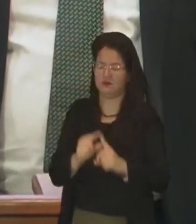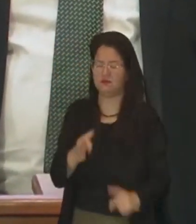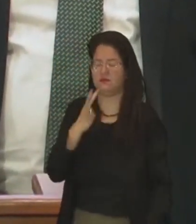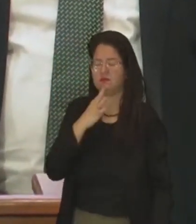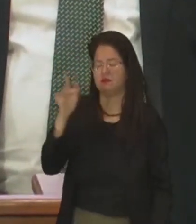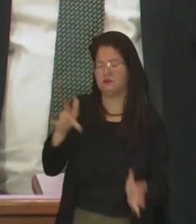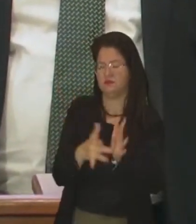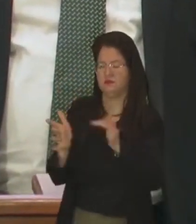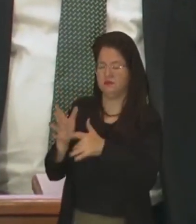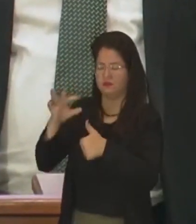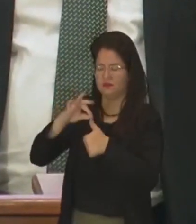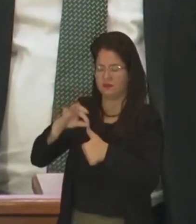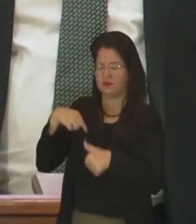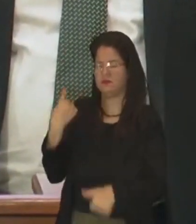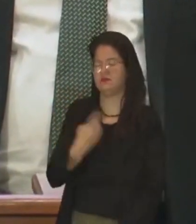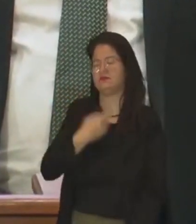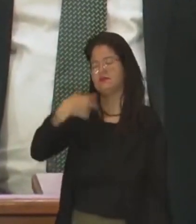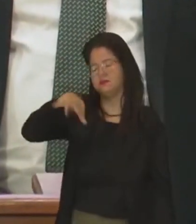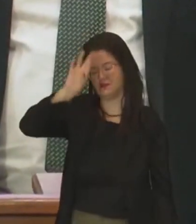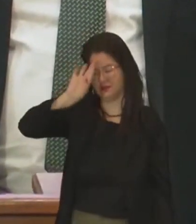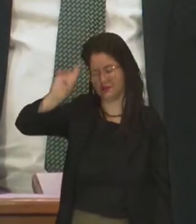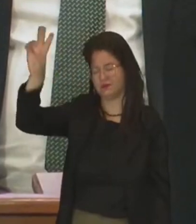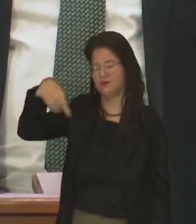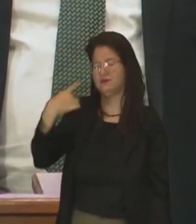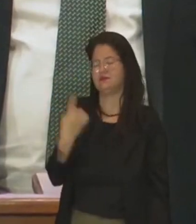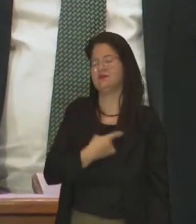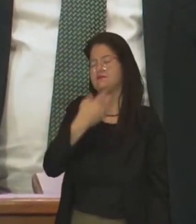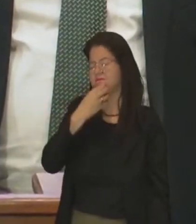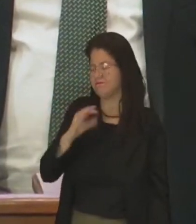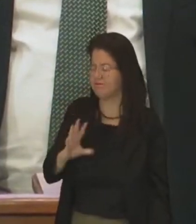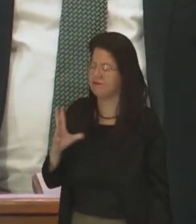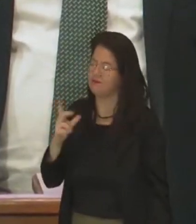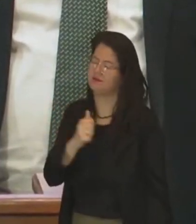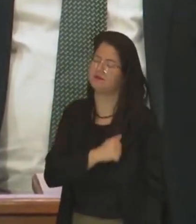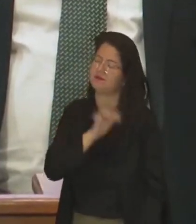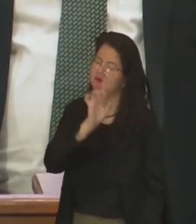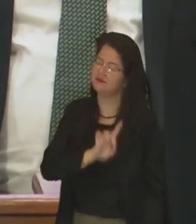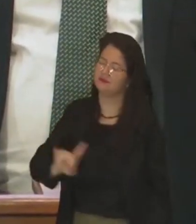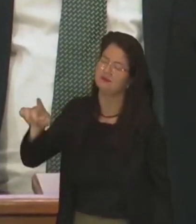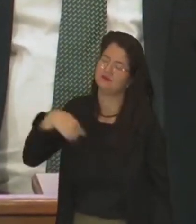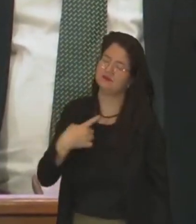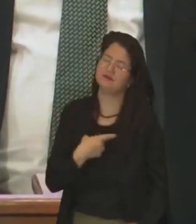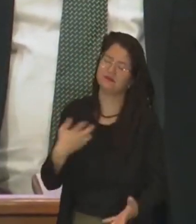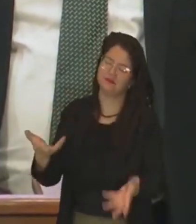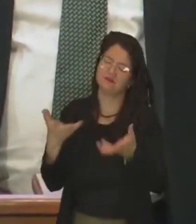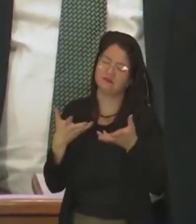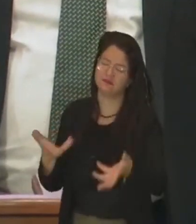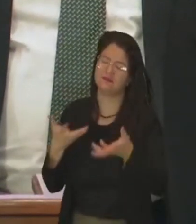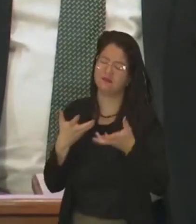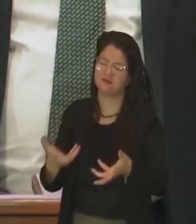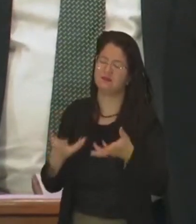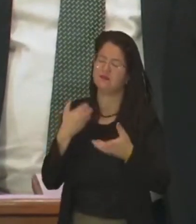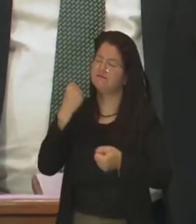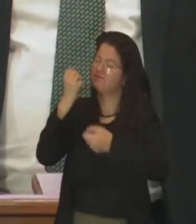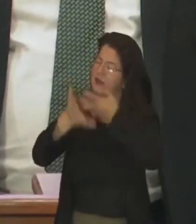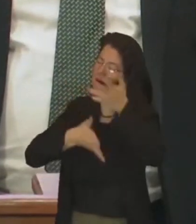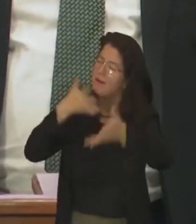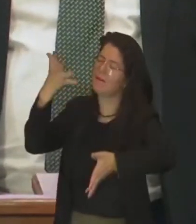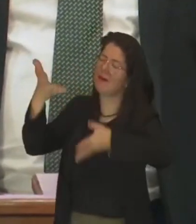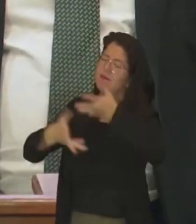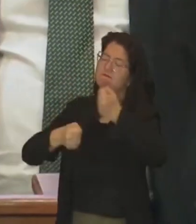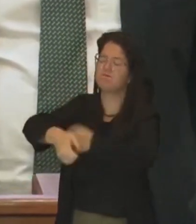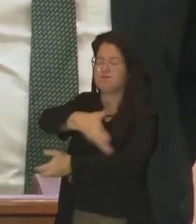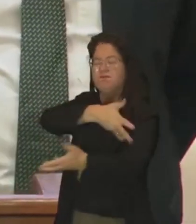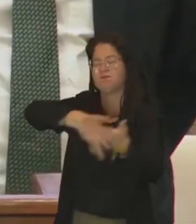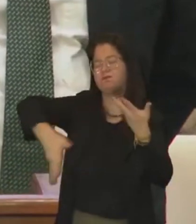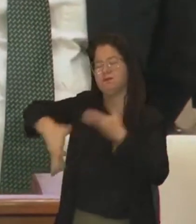conhecemos Jesus Cristo, nosso Senhor, nosso Salvador. Ó Deus, nós queremos abrir nossas bocas e